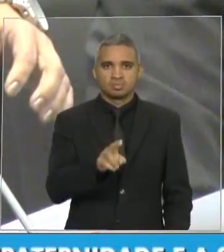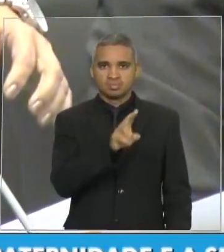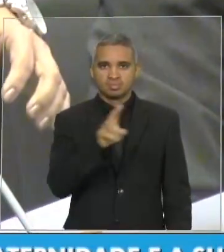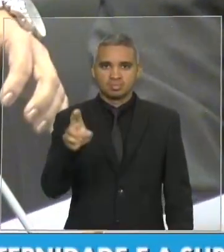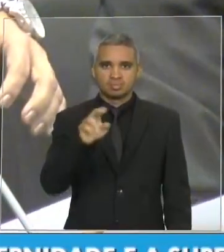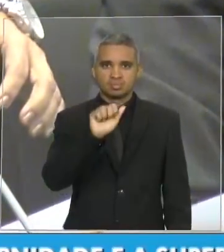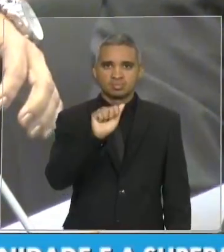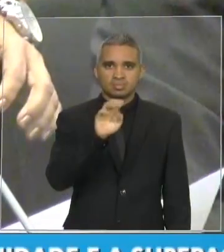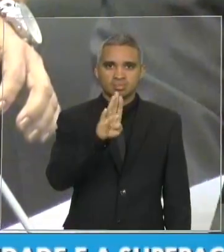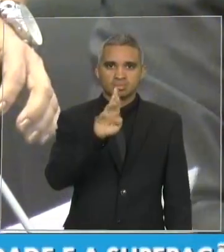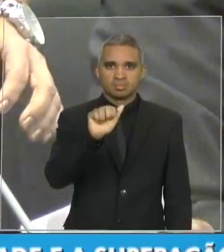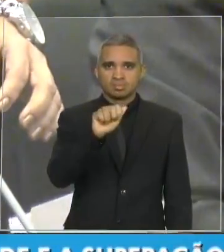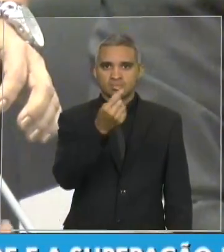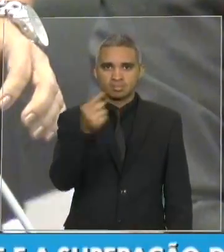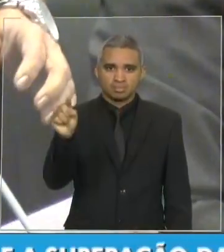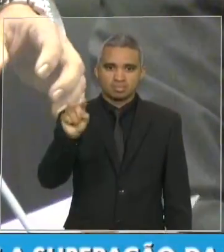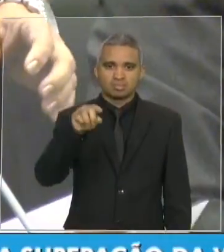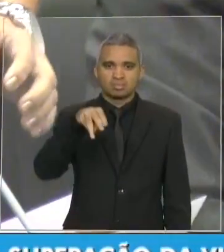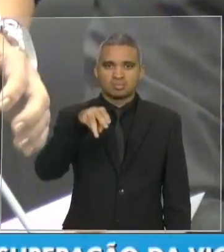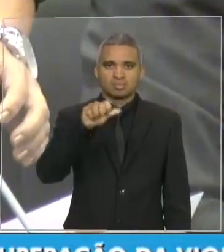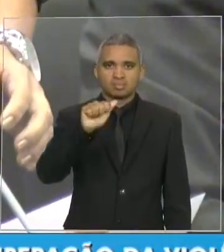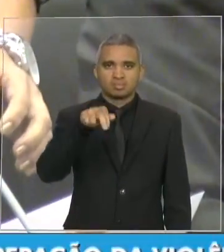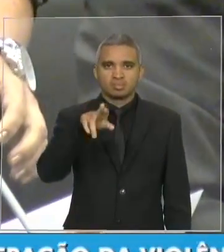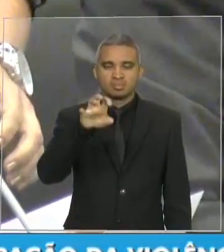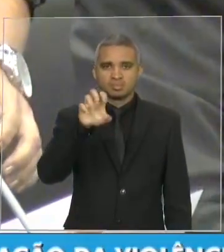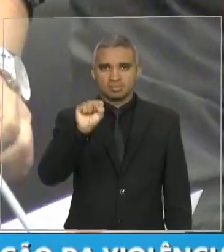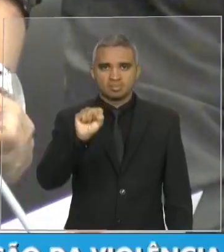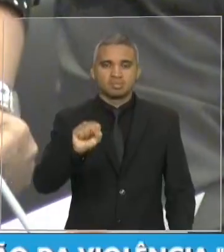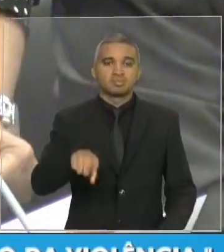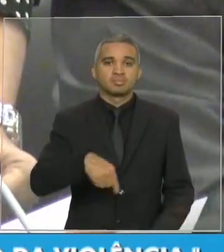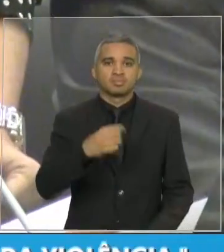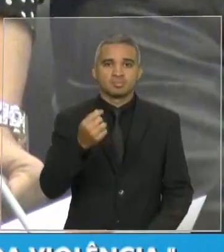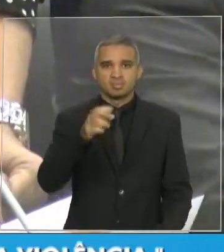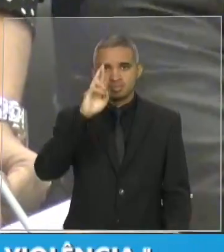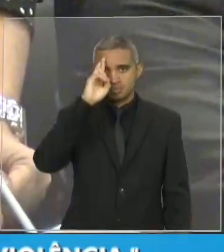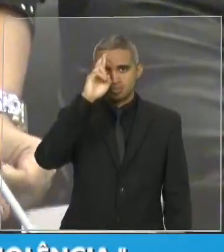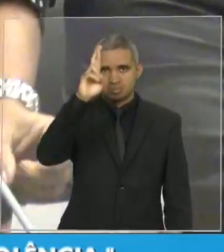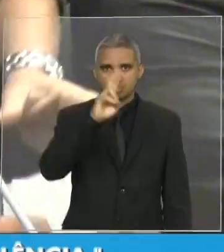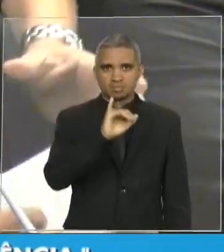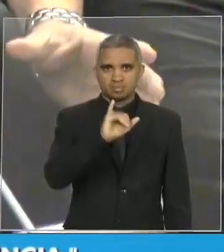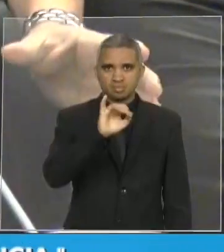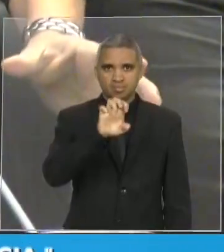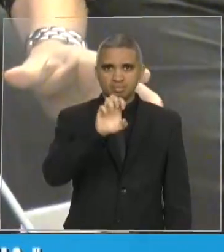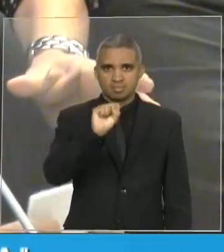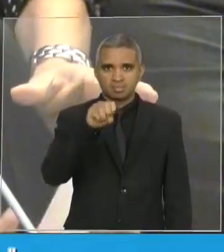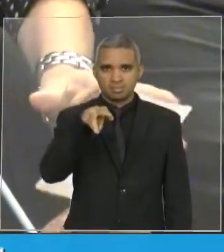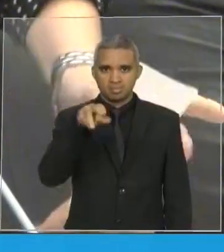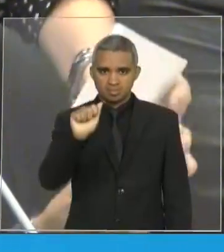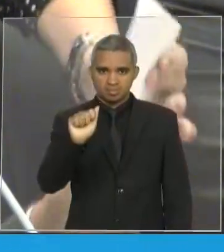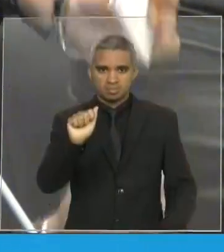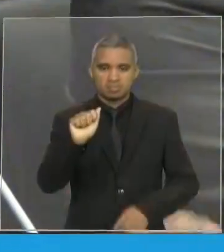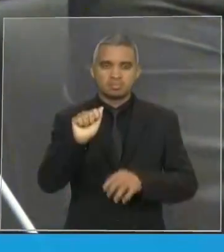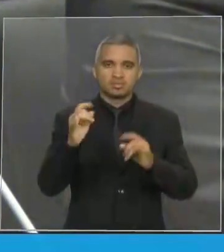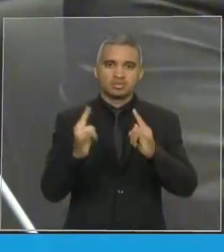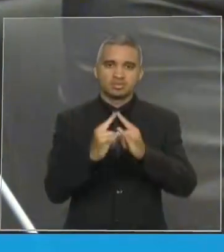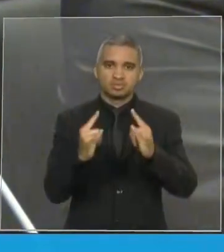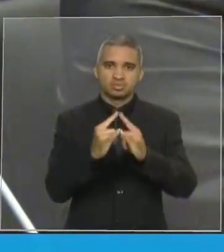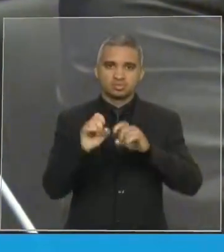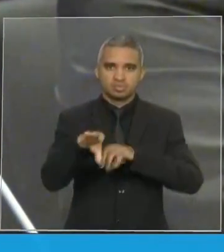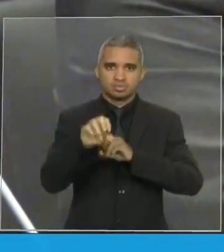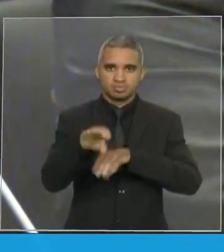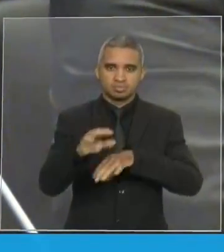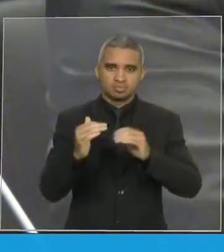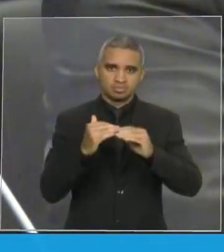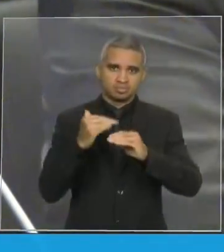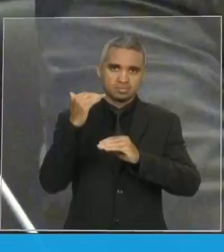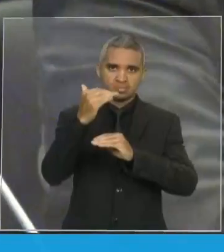Marques, diretor-geral do IESMA, do Instituto de Estudos Superiores do Estado do Maranhão. Agradeço a